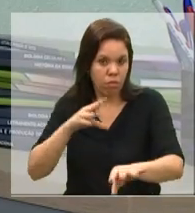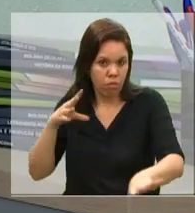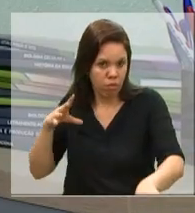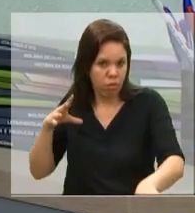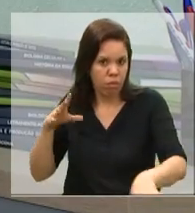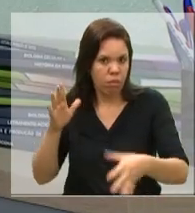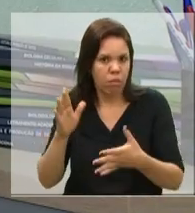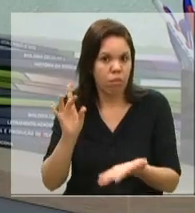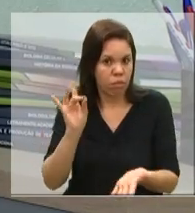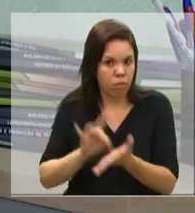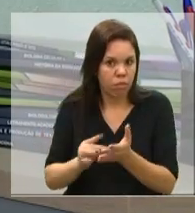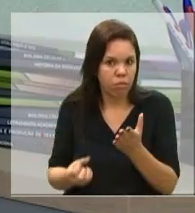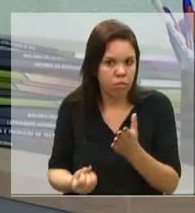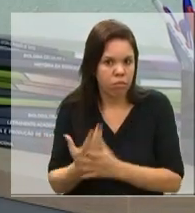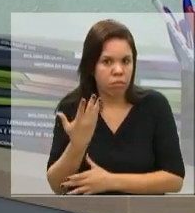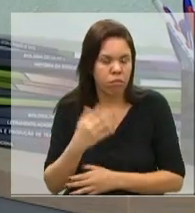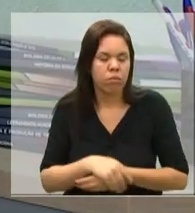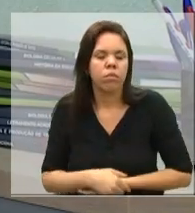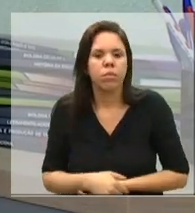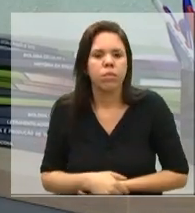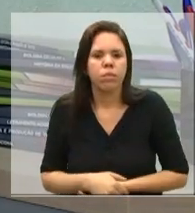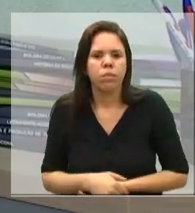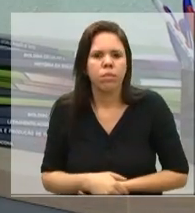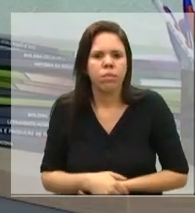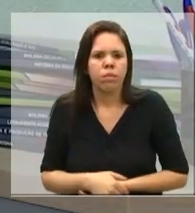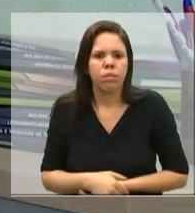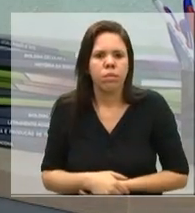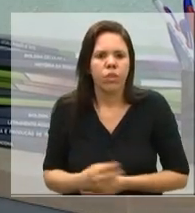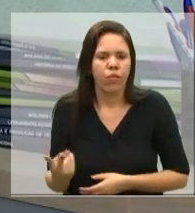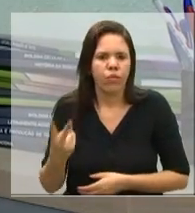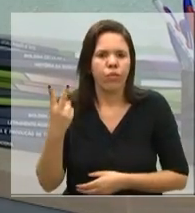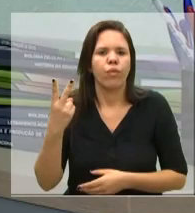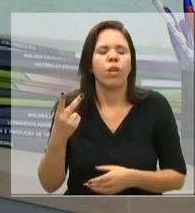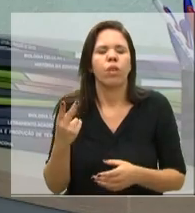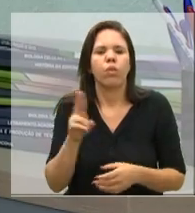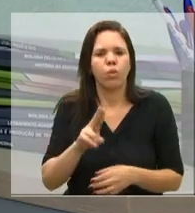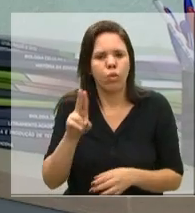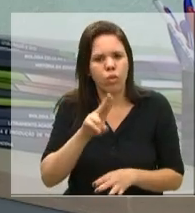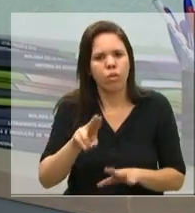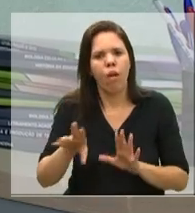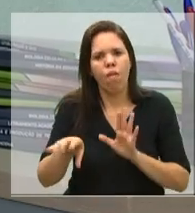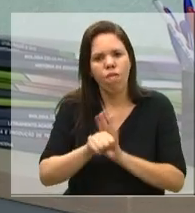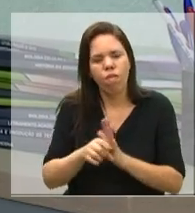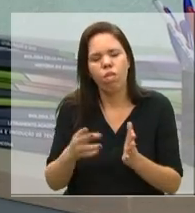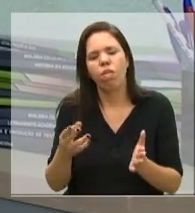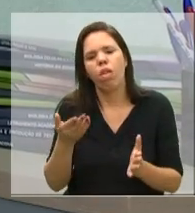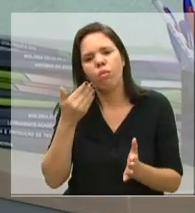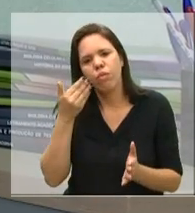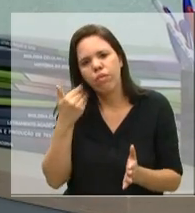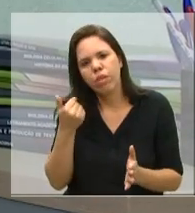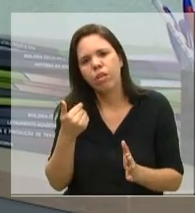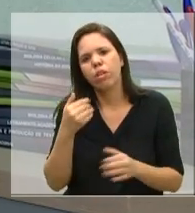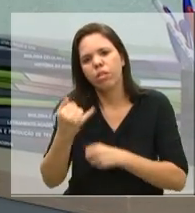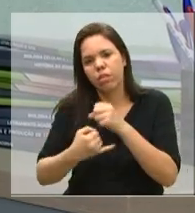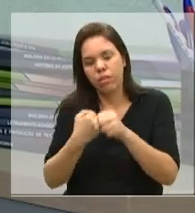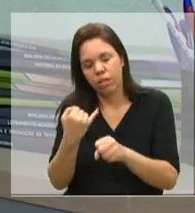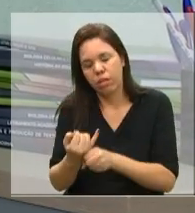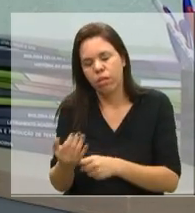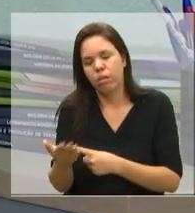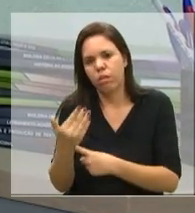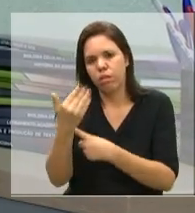ser realizada, valendo das plataformas, né, da própria